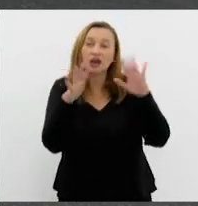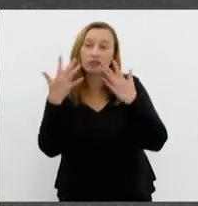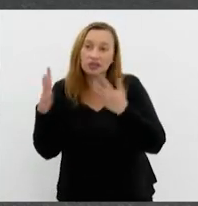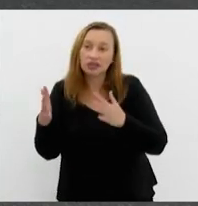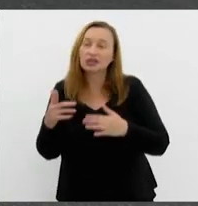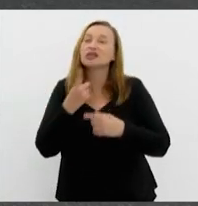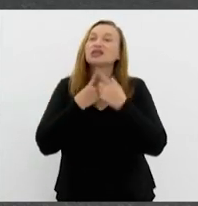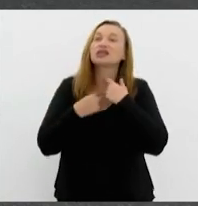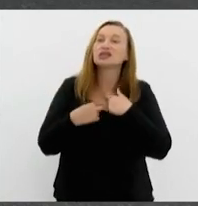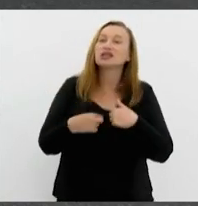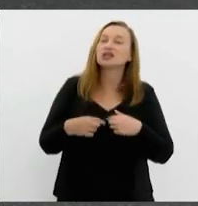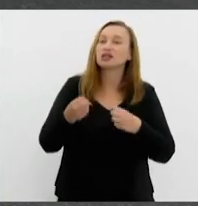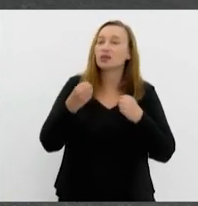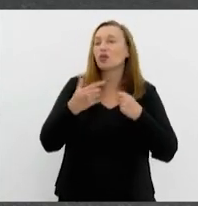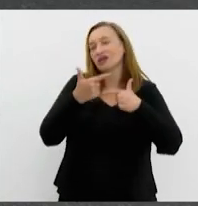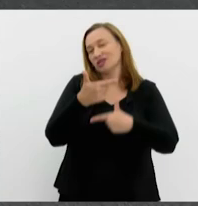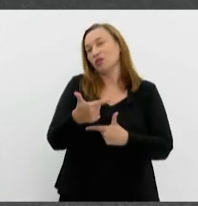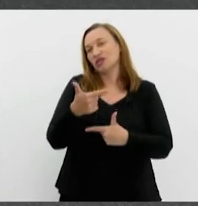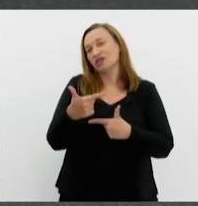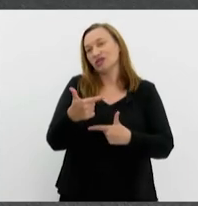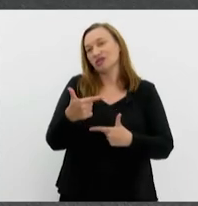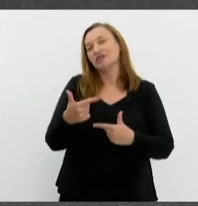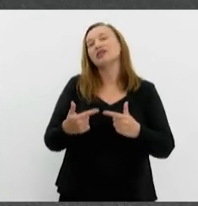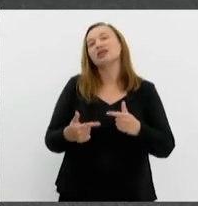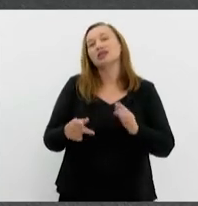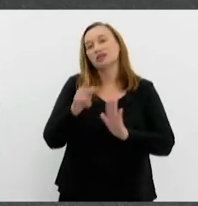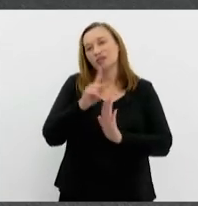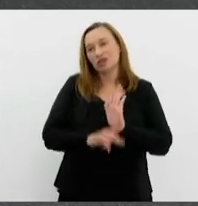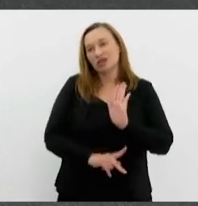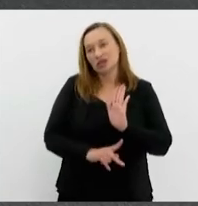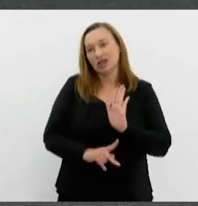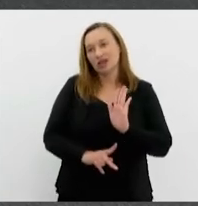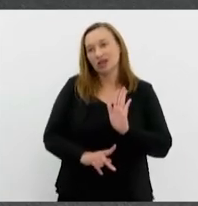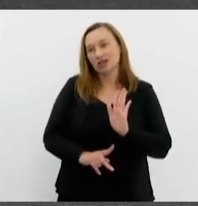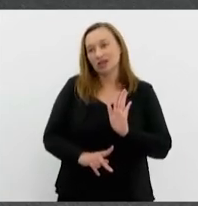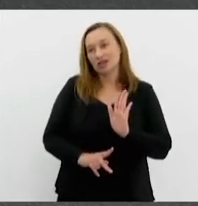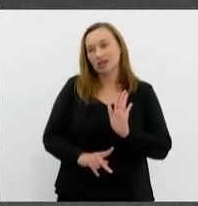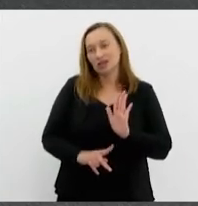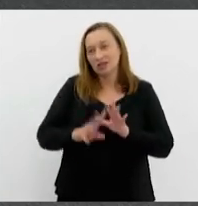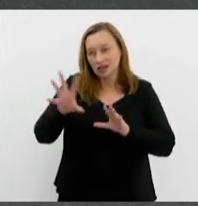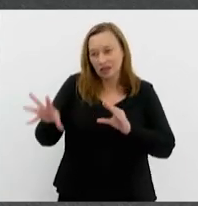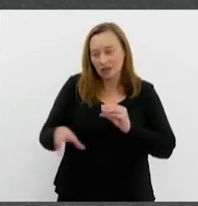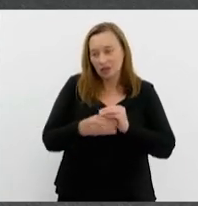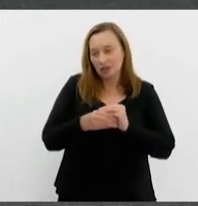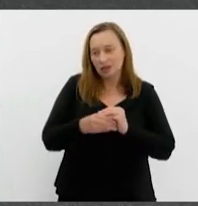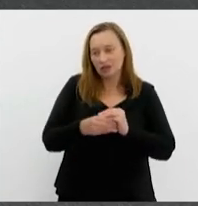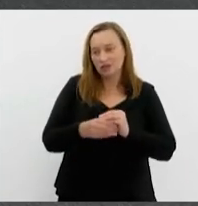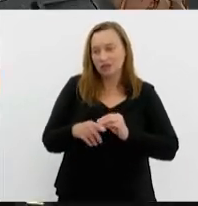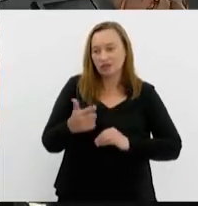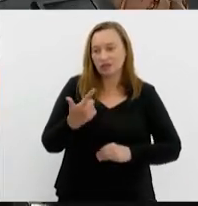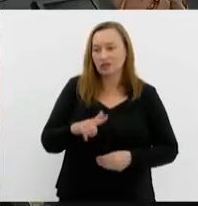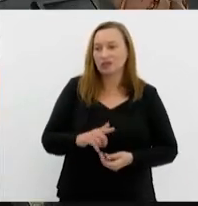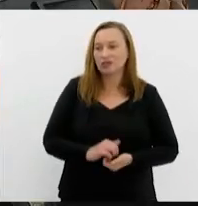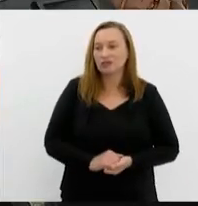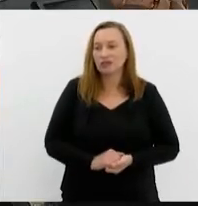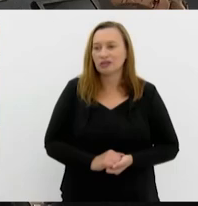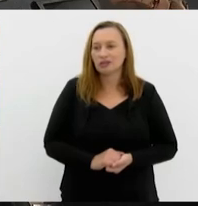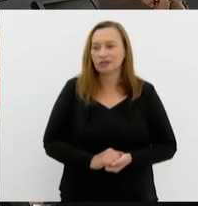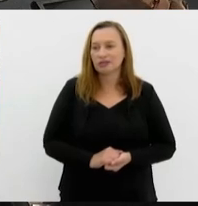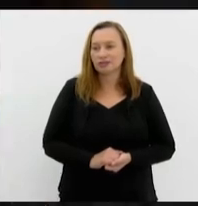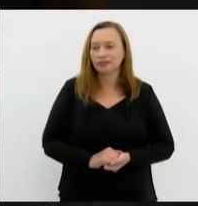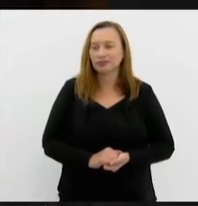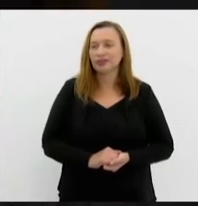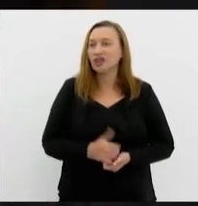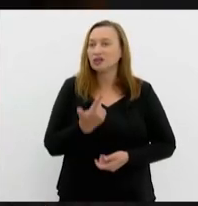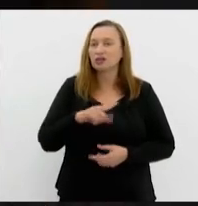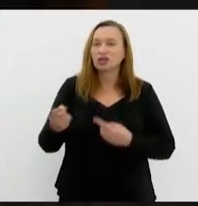e desejar super boa sorte para que esse projeto seja, de fato, implementado. Parabéns. Obrigada, Tia Ju. Não havendo